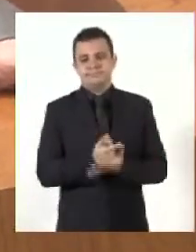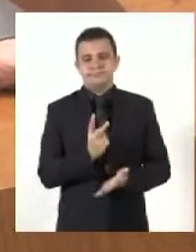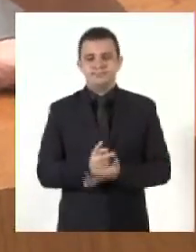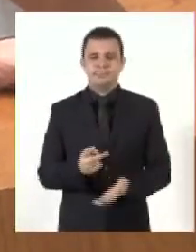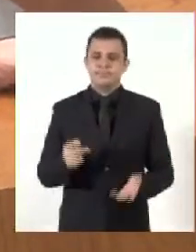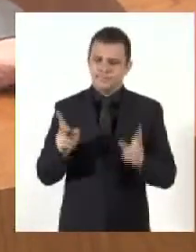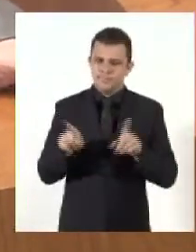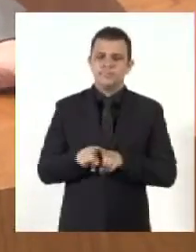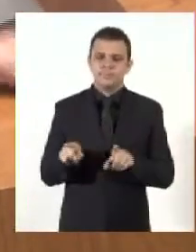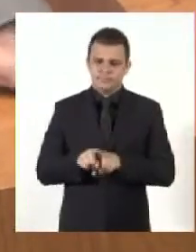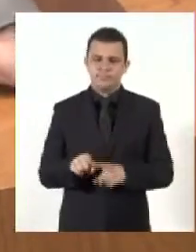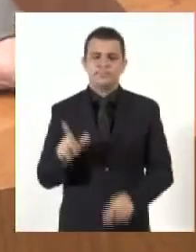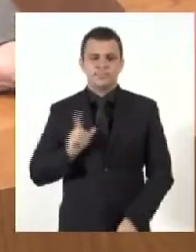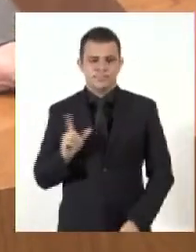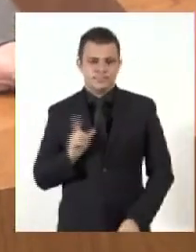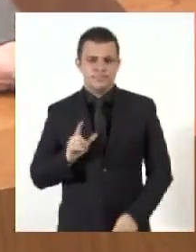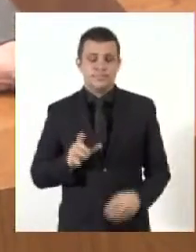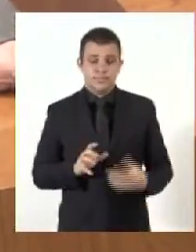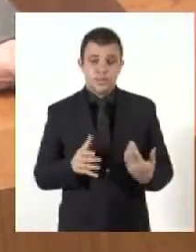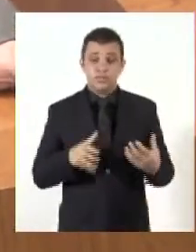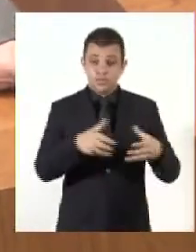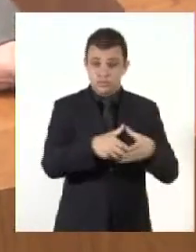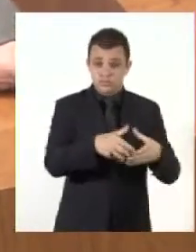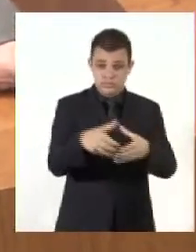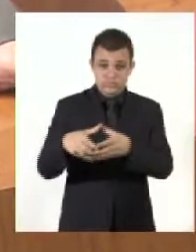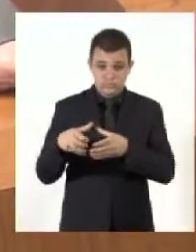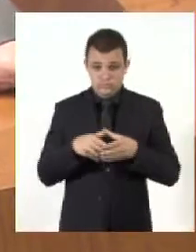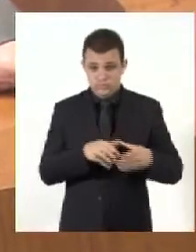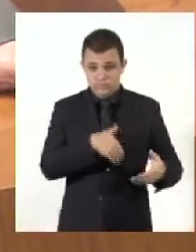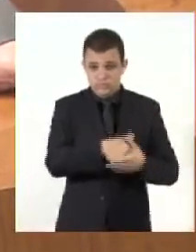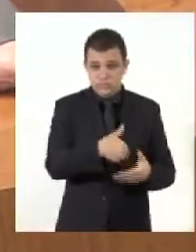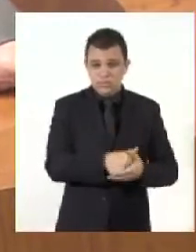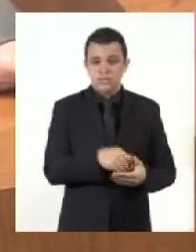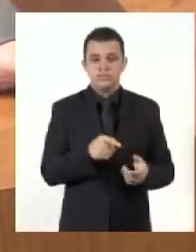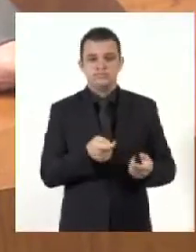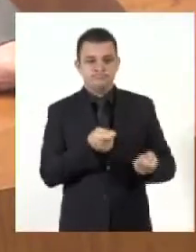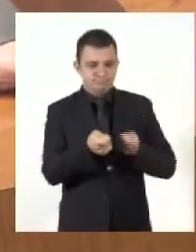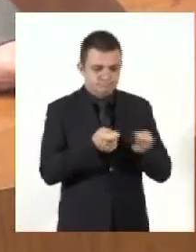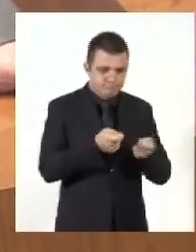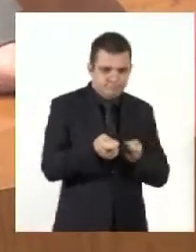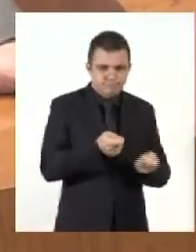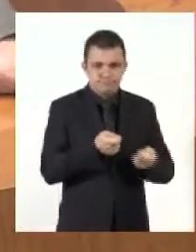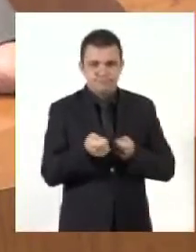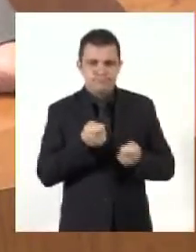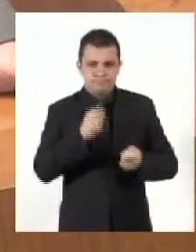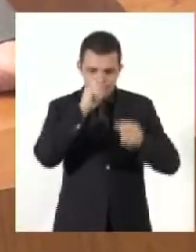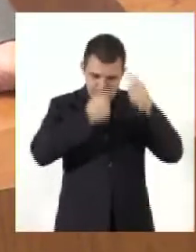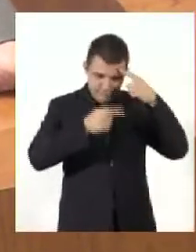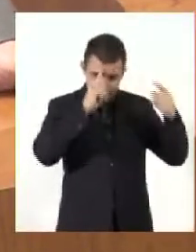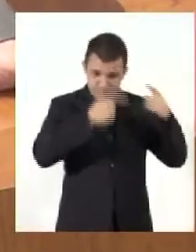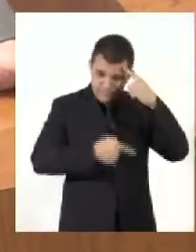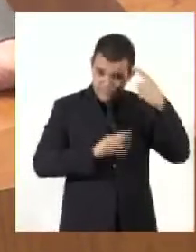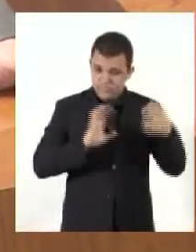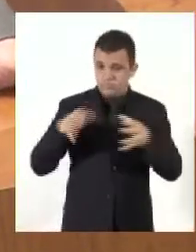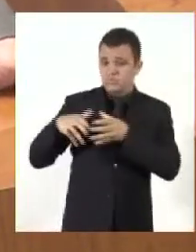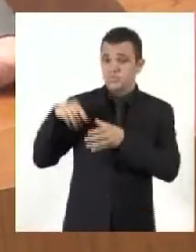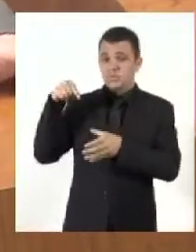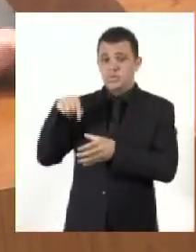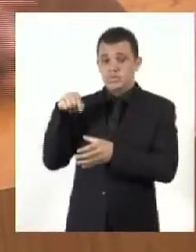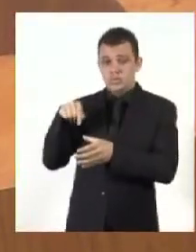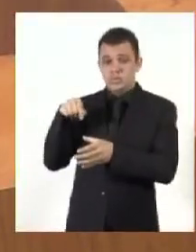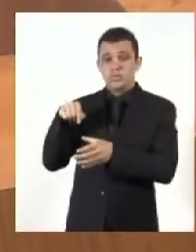clubes brasileiros são tutelados, arrebanhados, controlados por entidades cujos dirigentes, pasmem, em